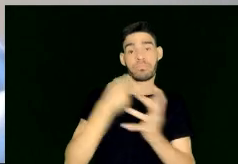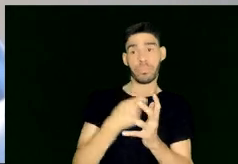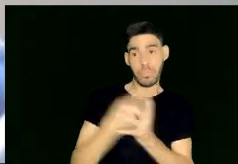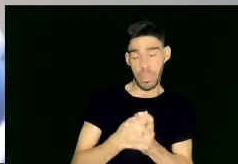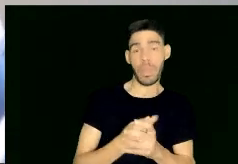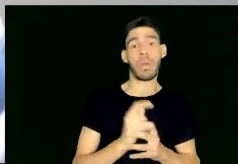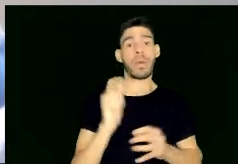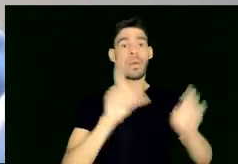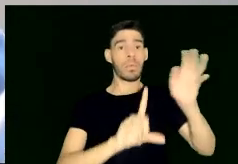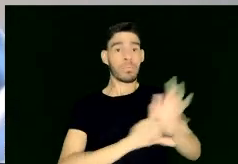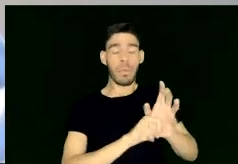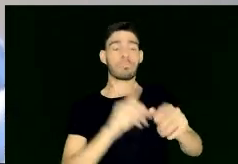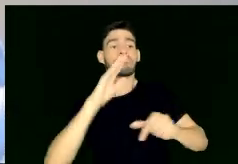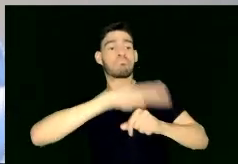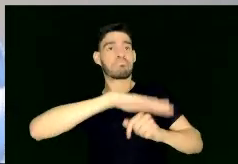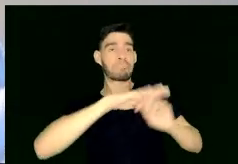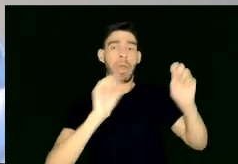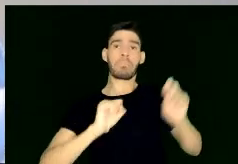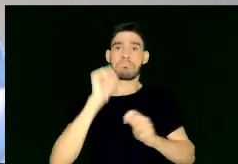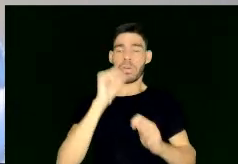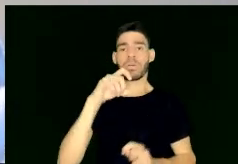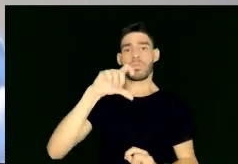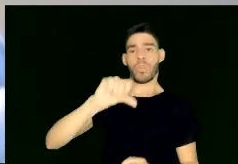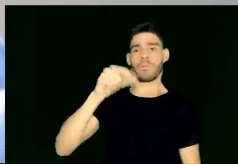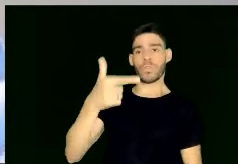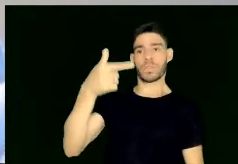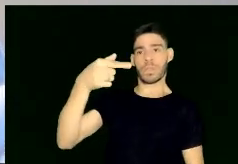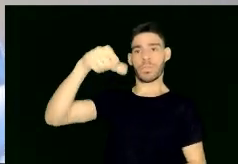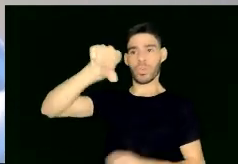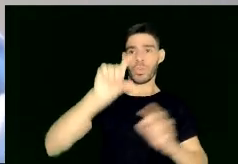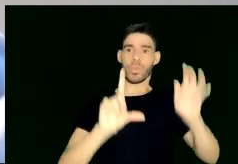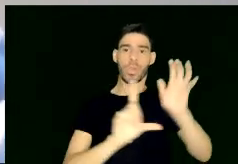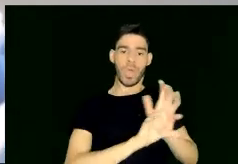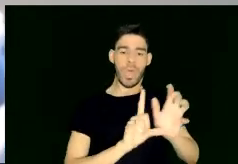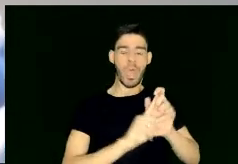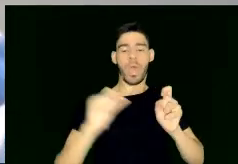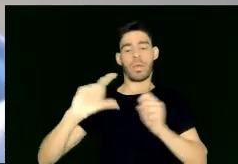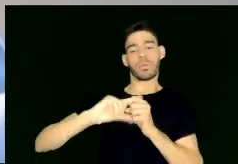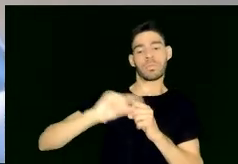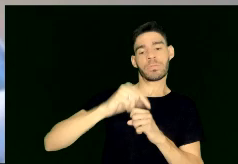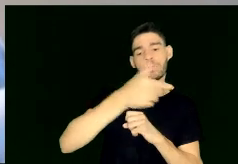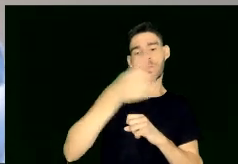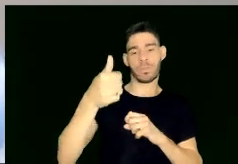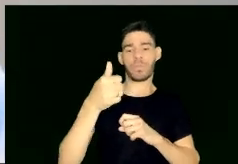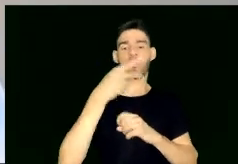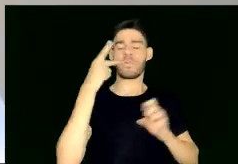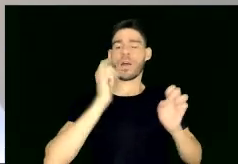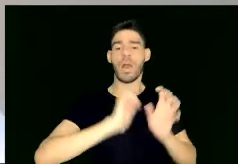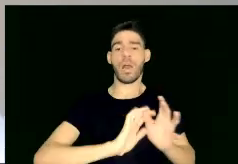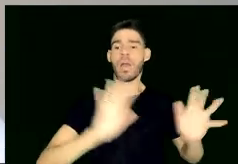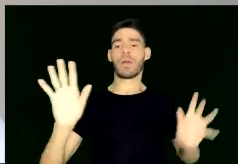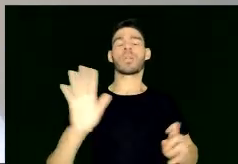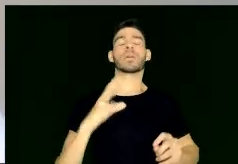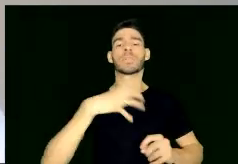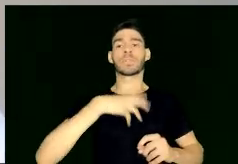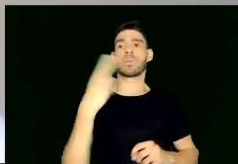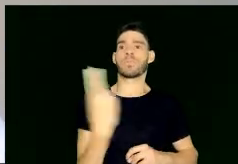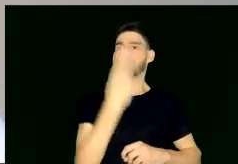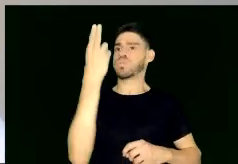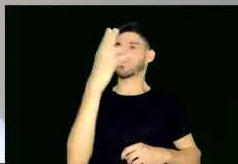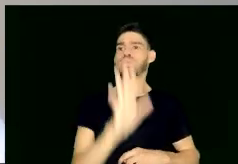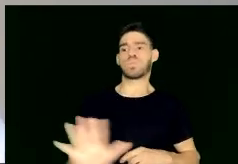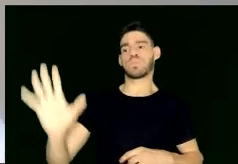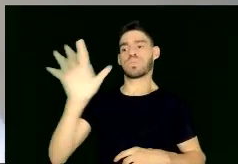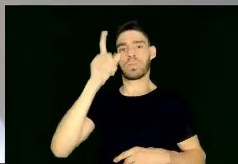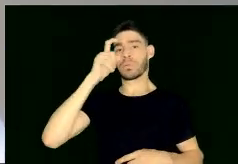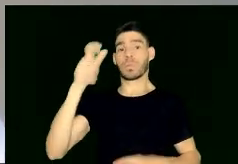licença compulsória. E nós temos na Lei de Propriedade Industrial, a 9279, o artigo 71, que diz expressamente: nos